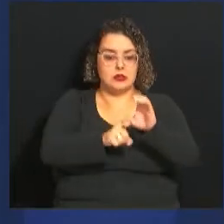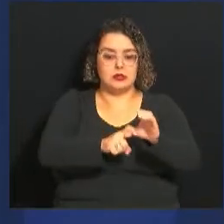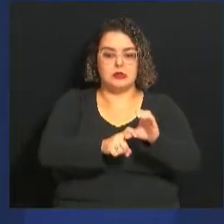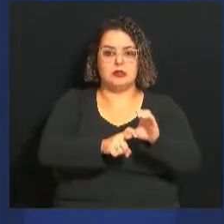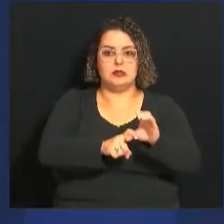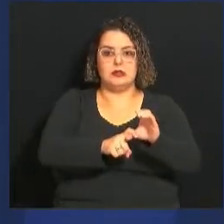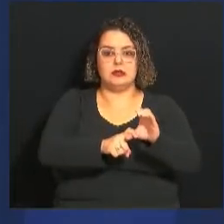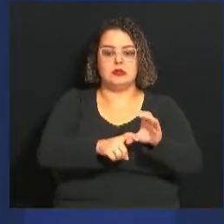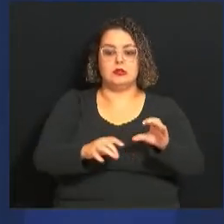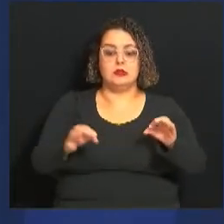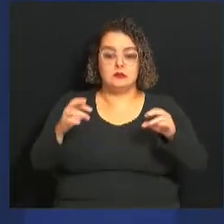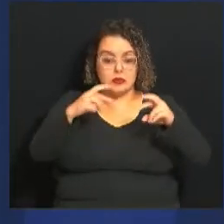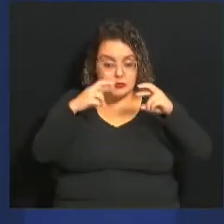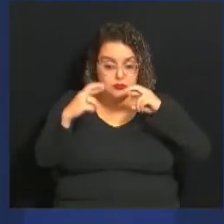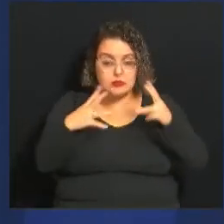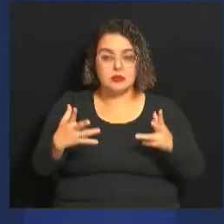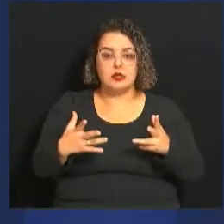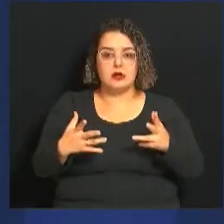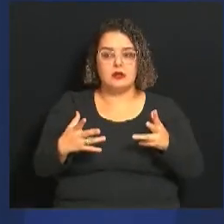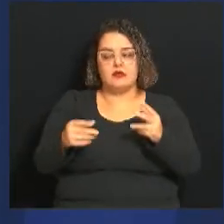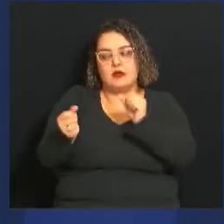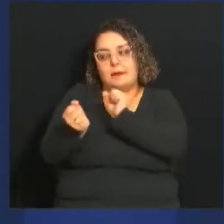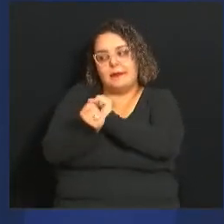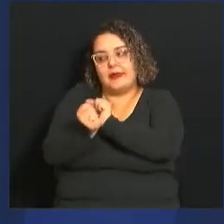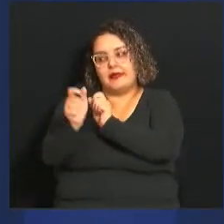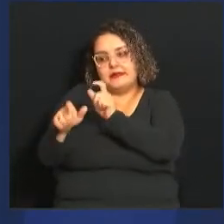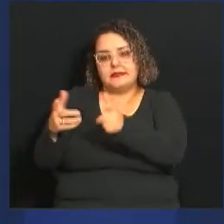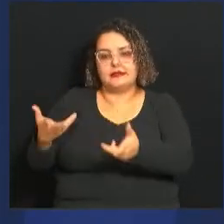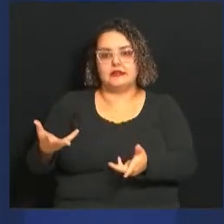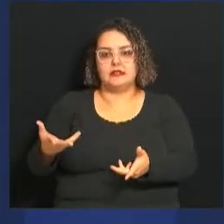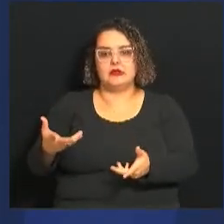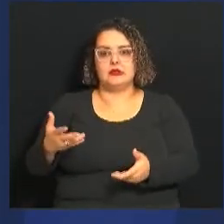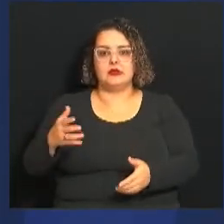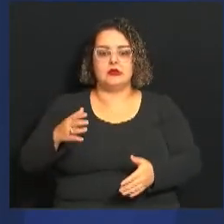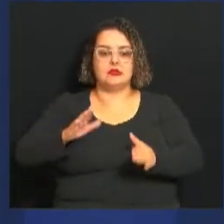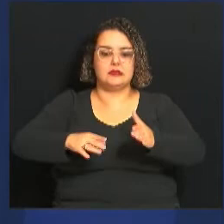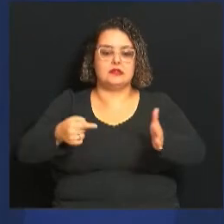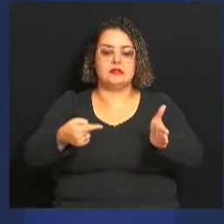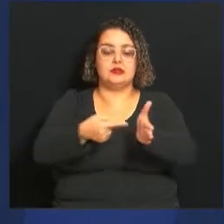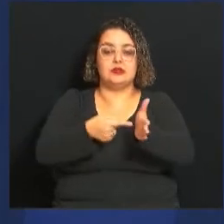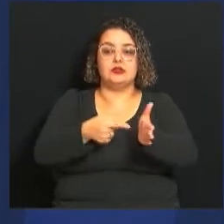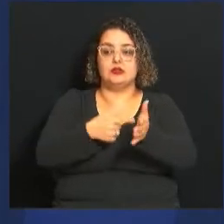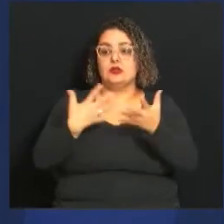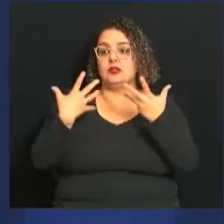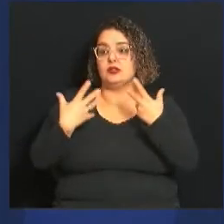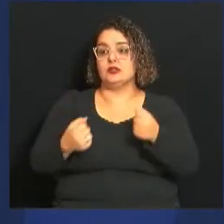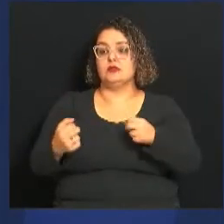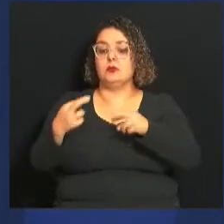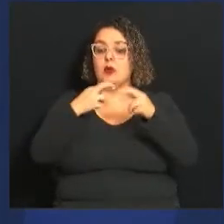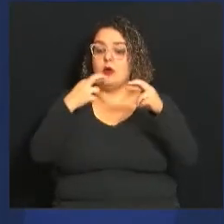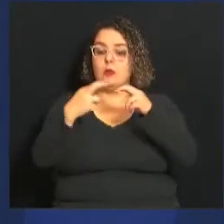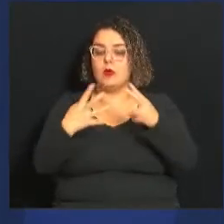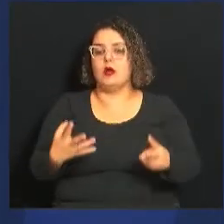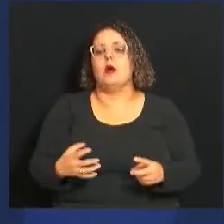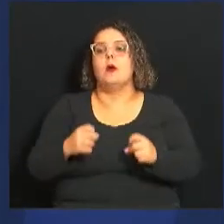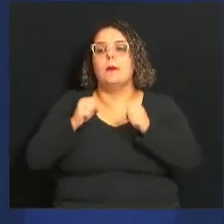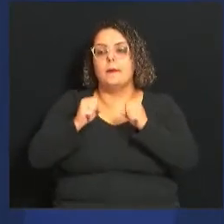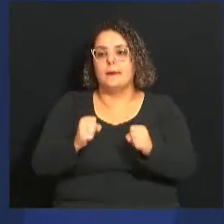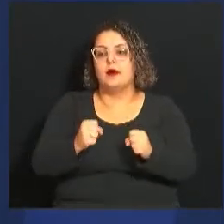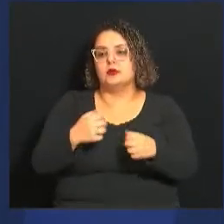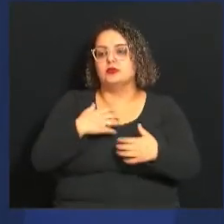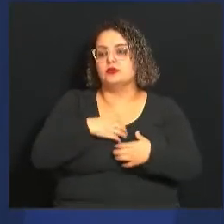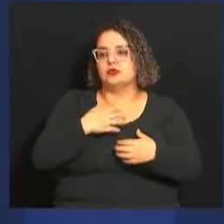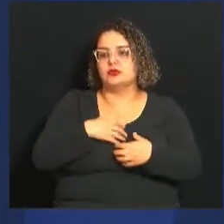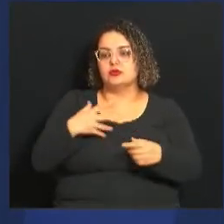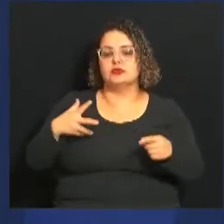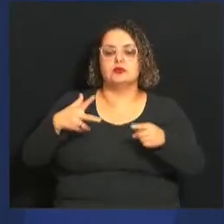ninguém, né? Porque muitas vezes é isso, se a pessoa que foi denunciada, que recebeu uma fiscalização, ela pode de alguma forma intervir,